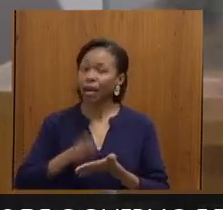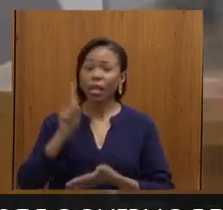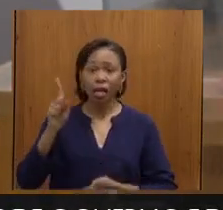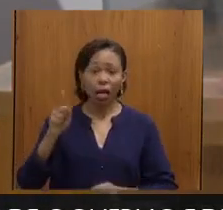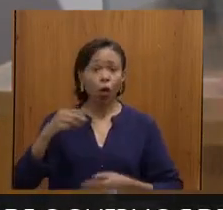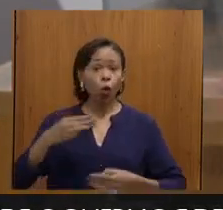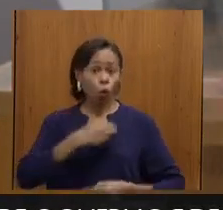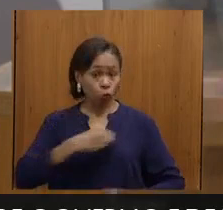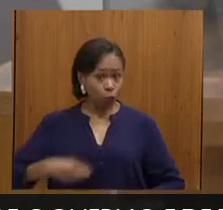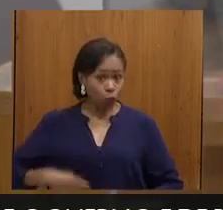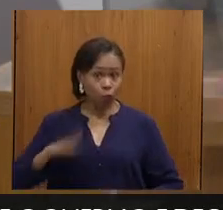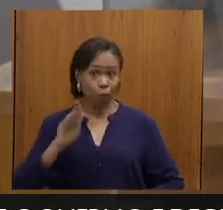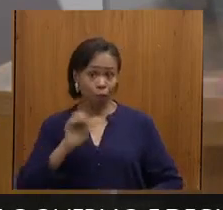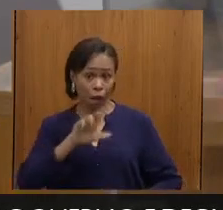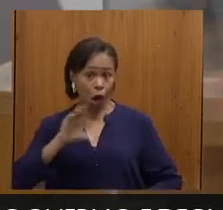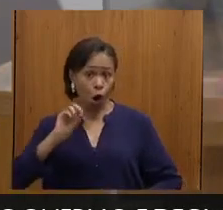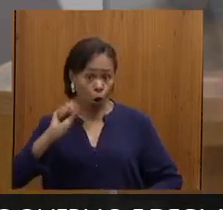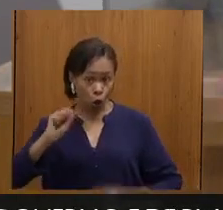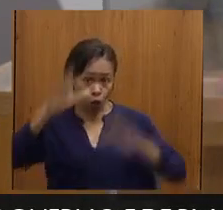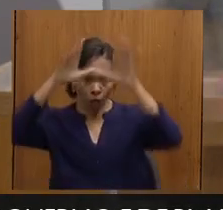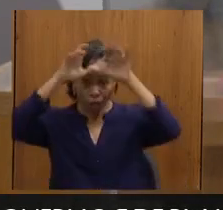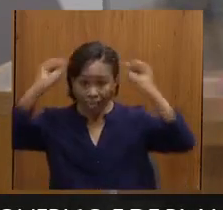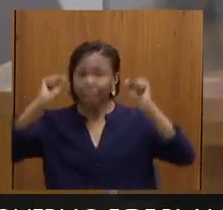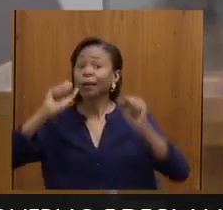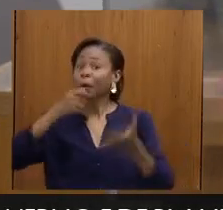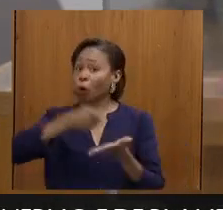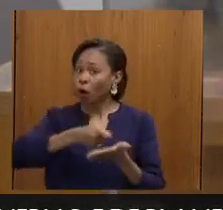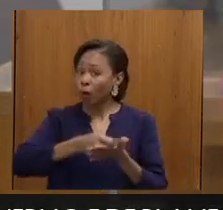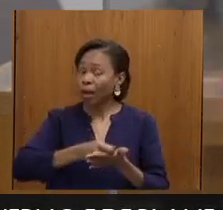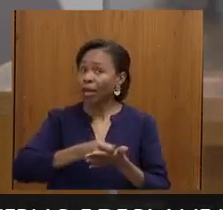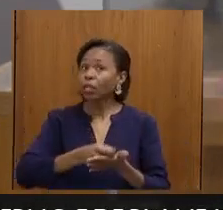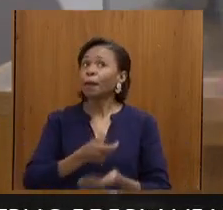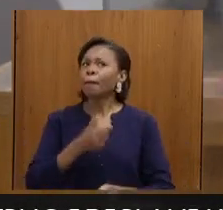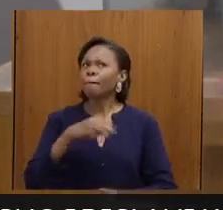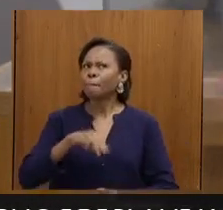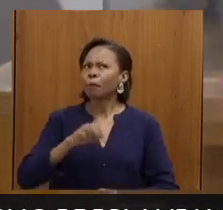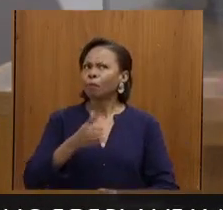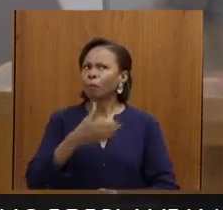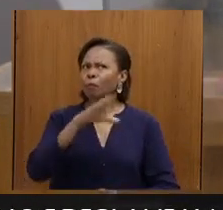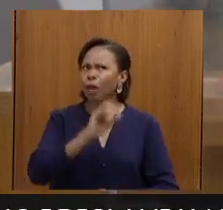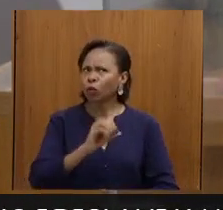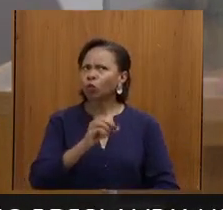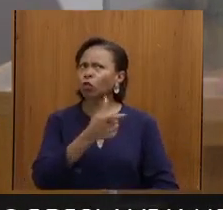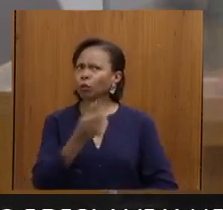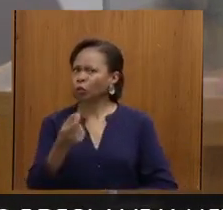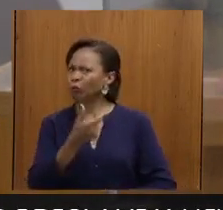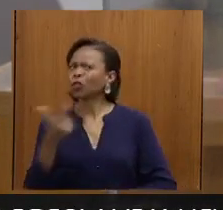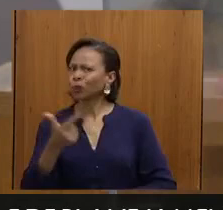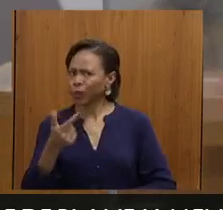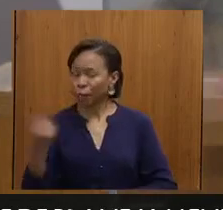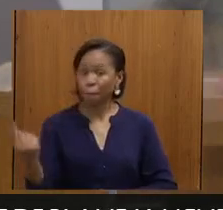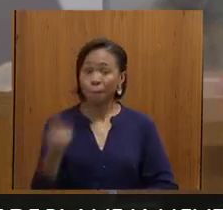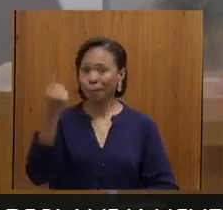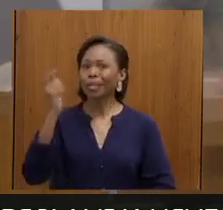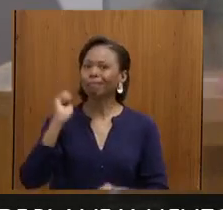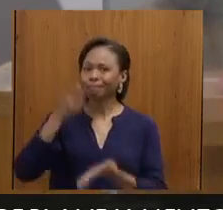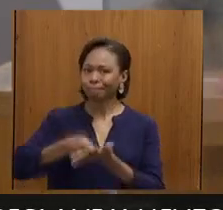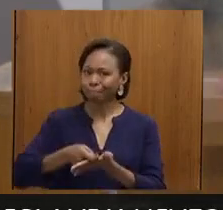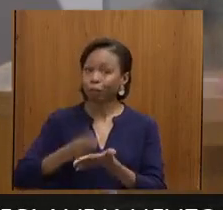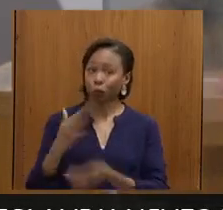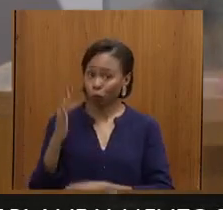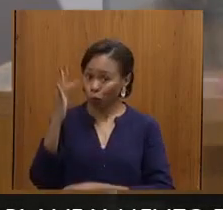o data. a primeira liminária irá cair ao final de março de 2022. Ou seja, o futuro vai chegar.